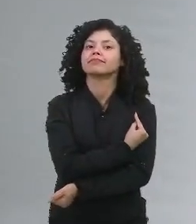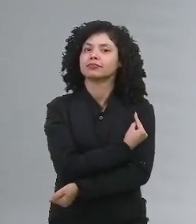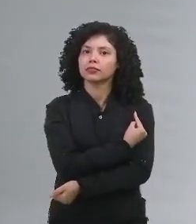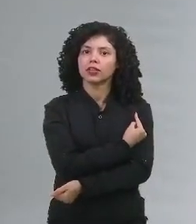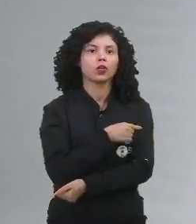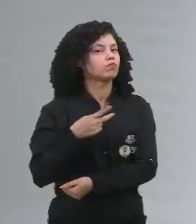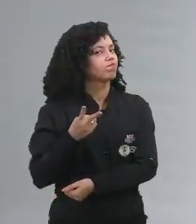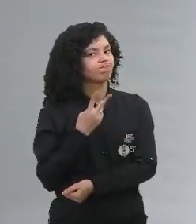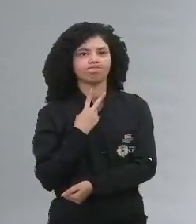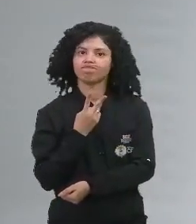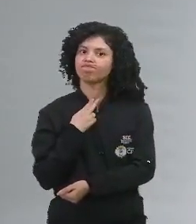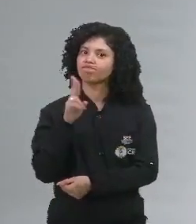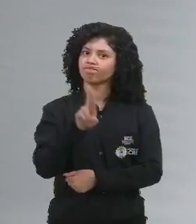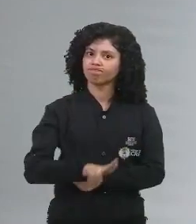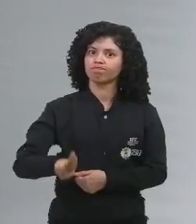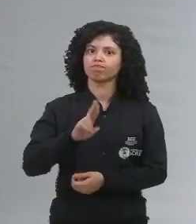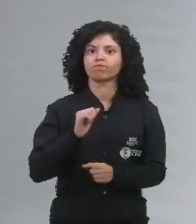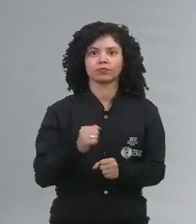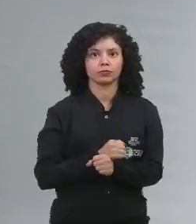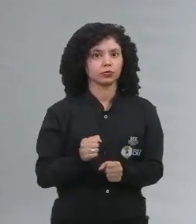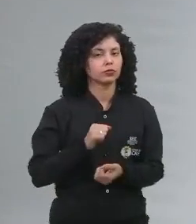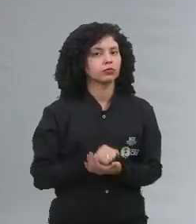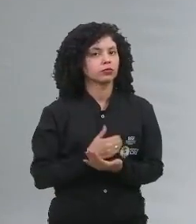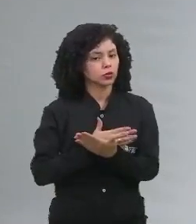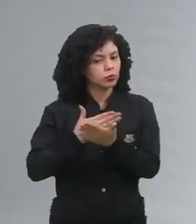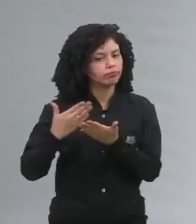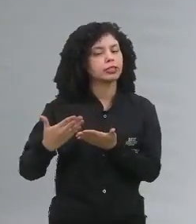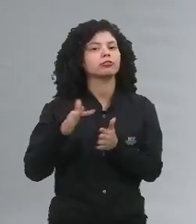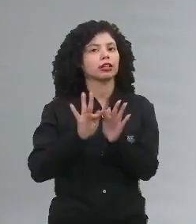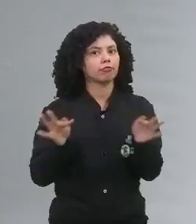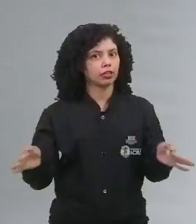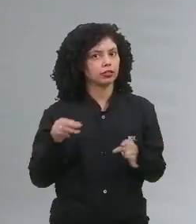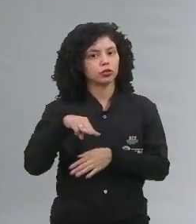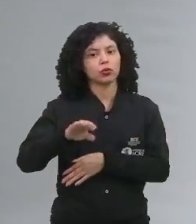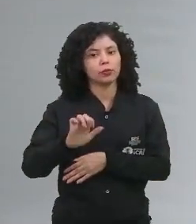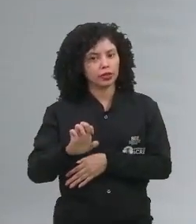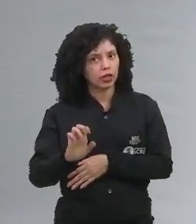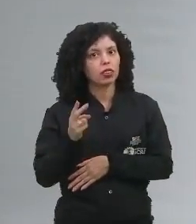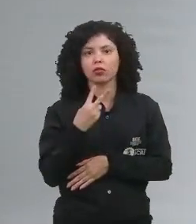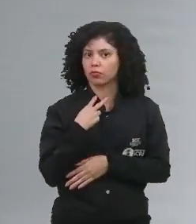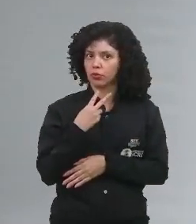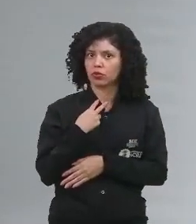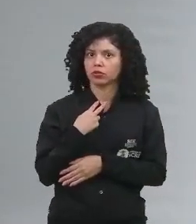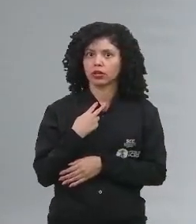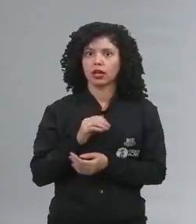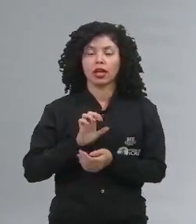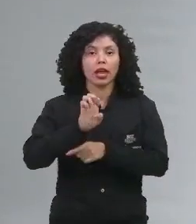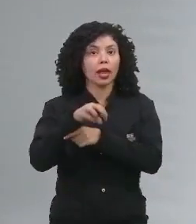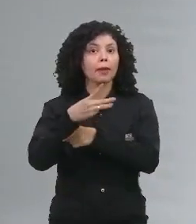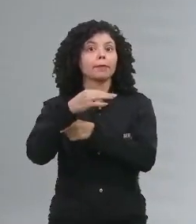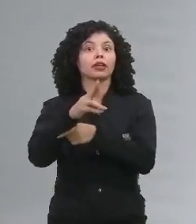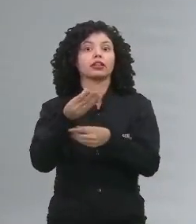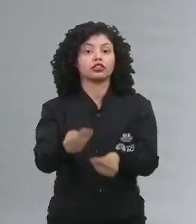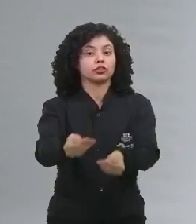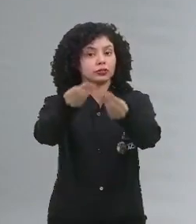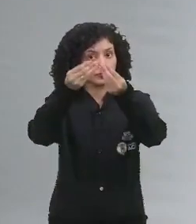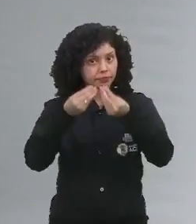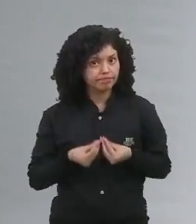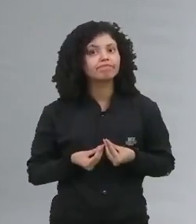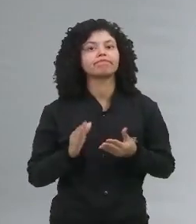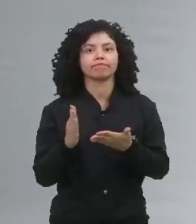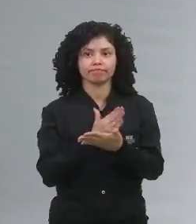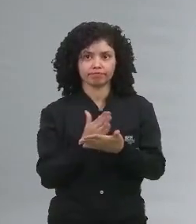não utilizamos essa construção na hora de nós escrevermos o nosso texto. Porque o correto seria, empresta-me este